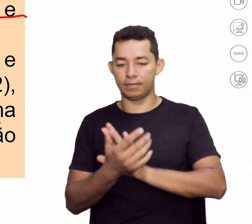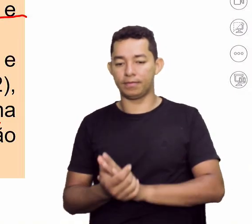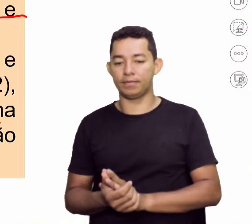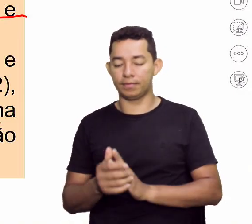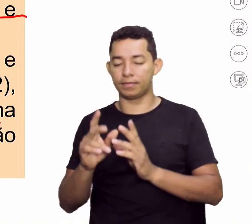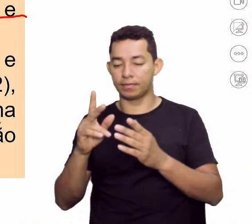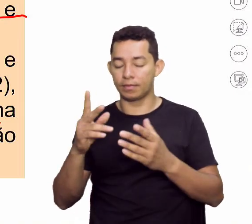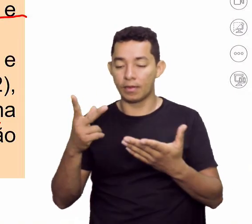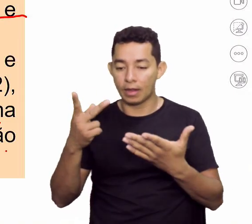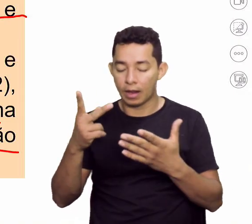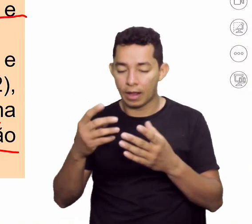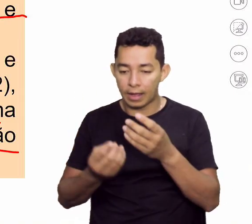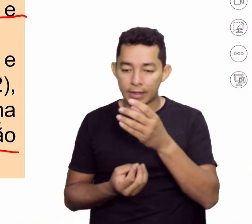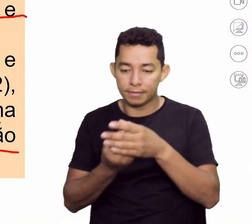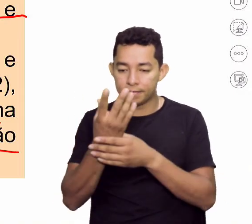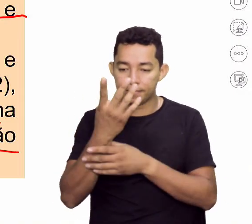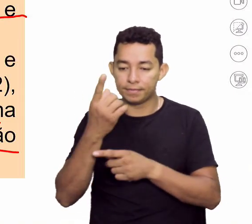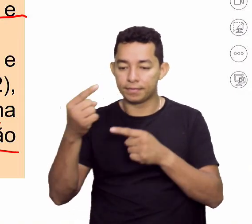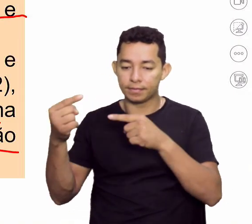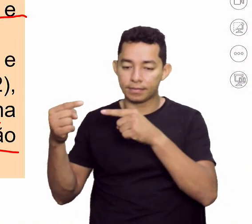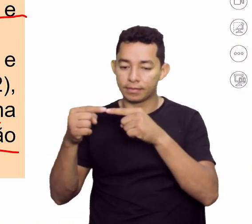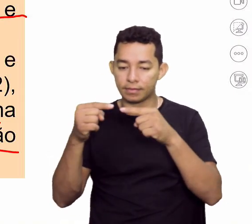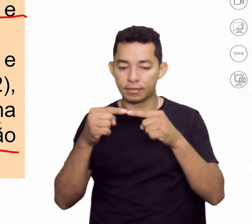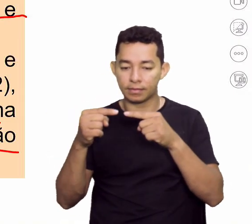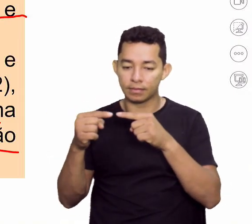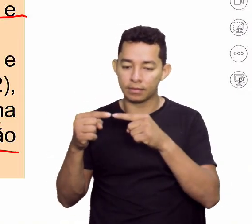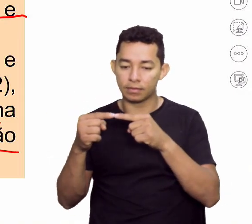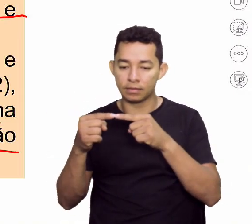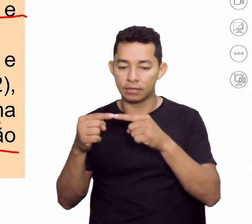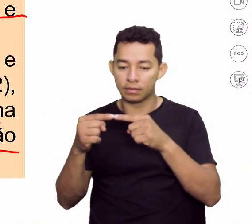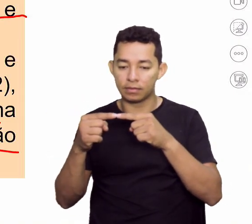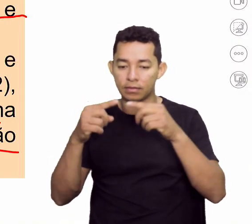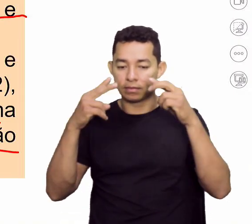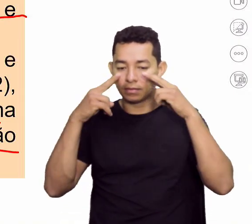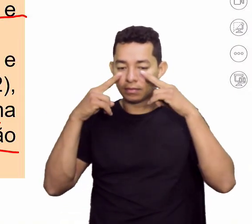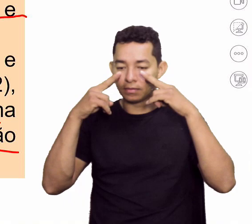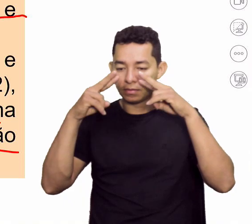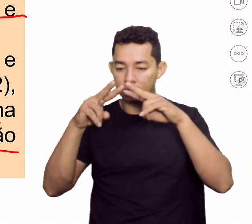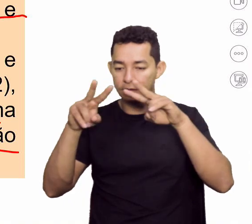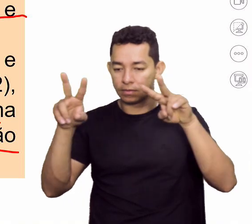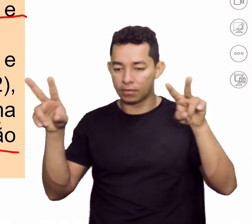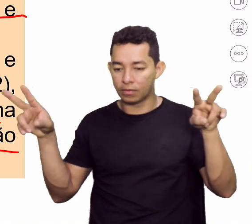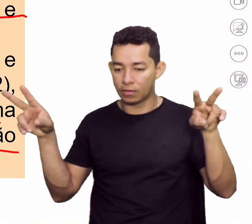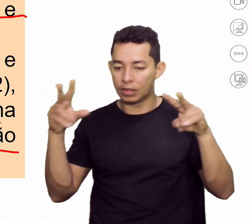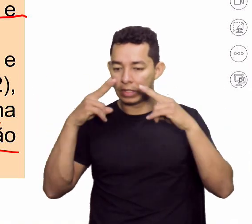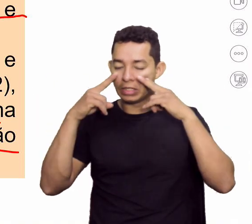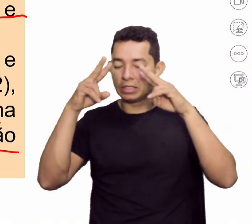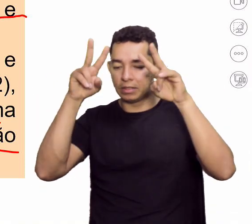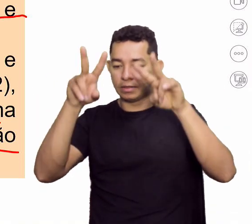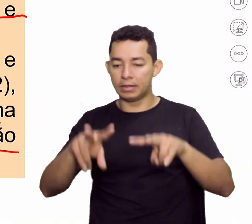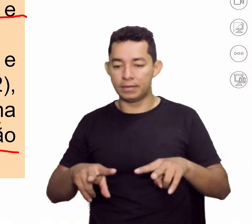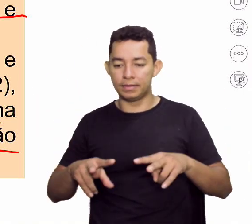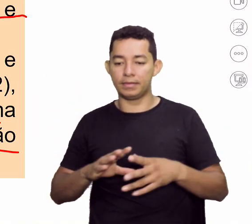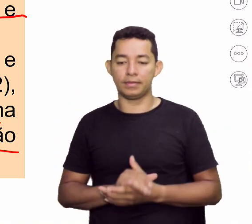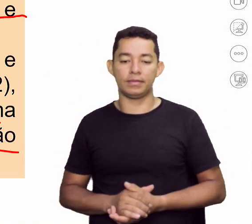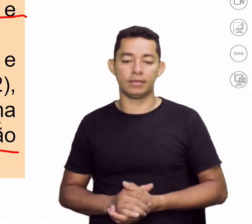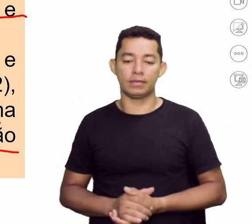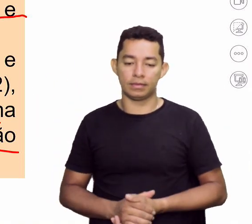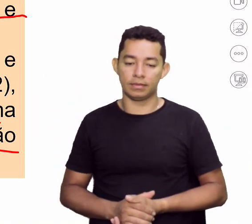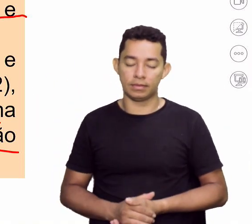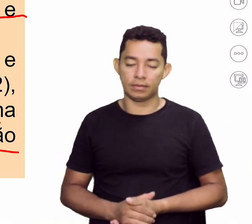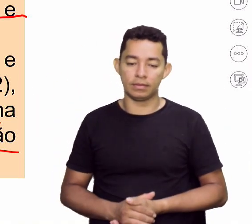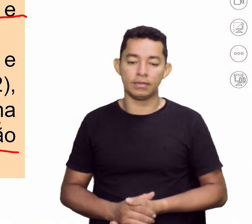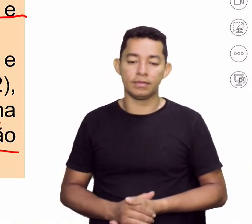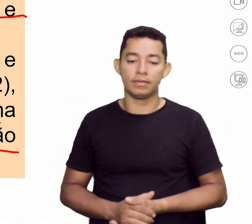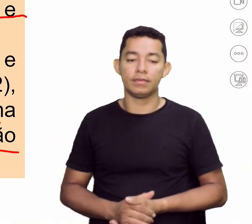uma combinação de a visão frontal e a visão lateral. Tá? Então,